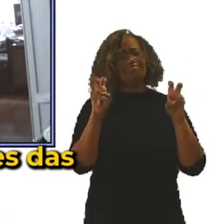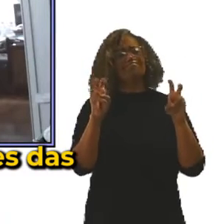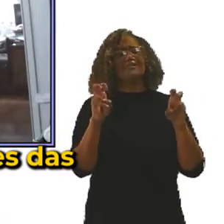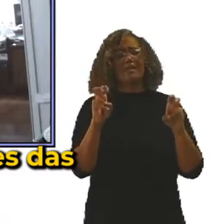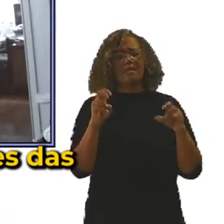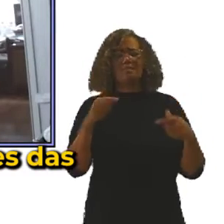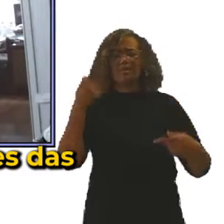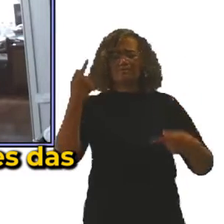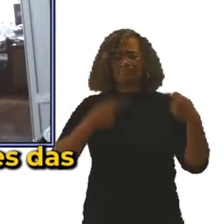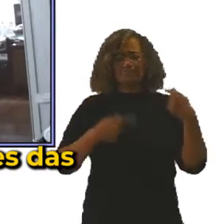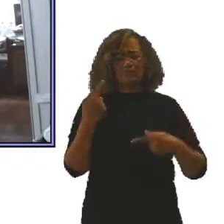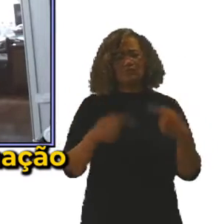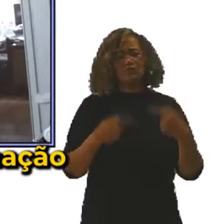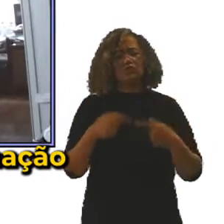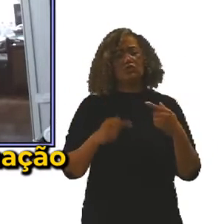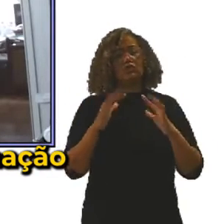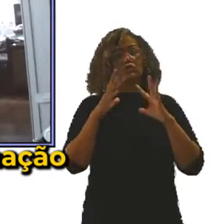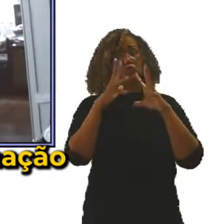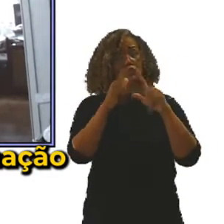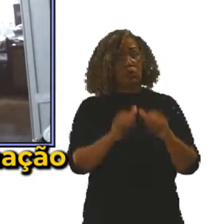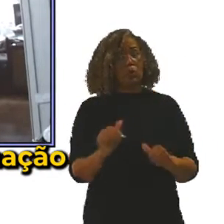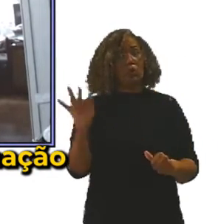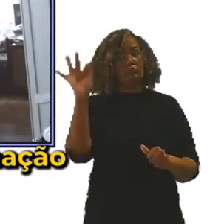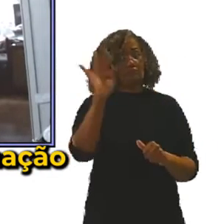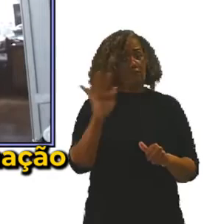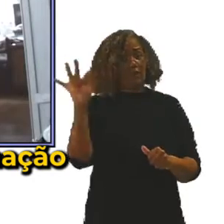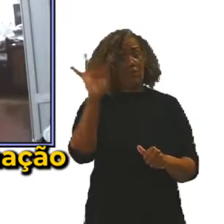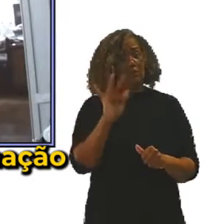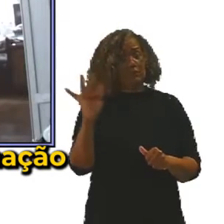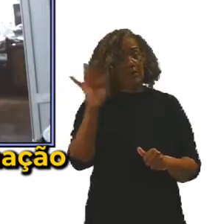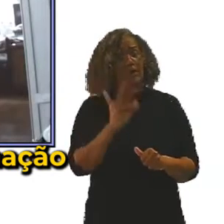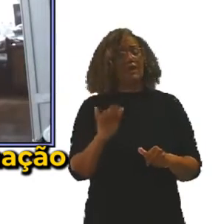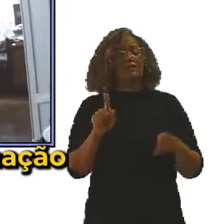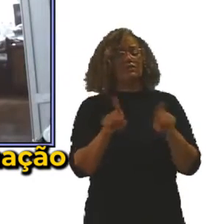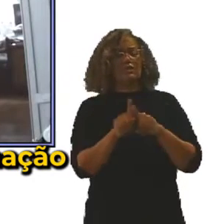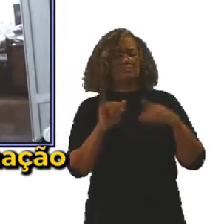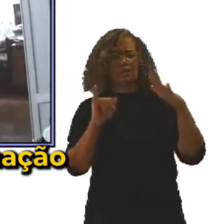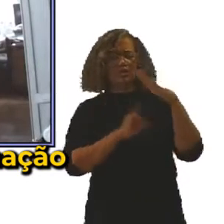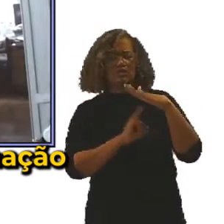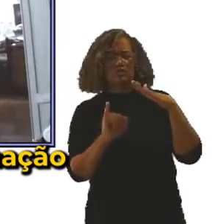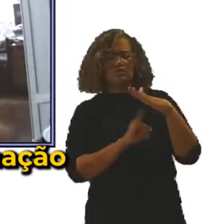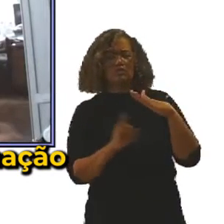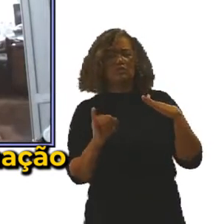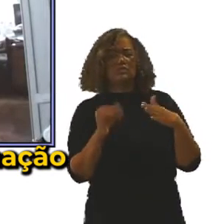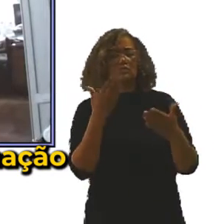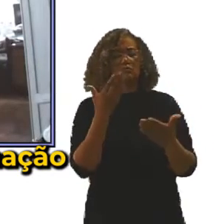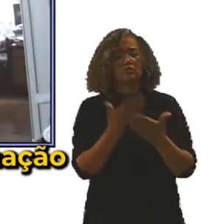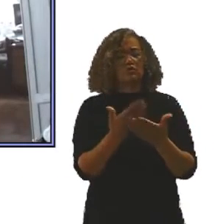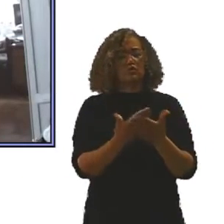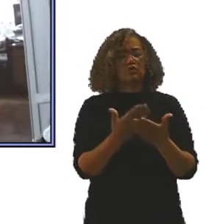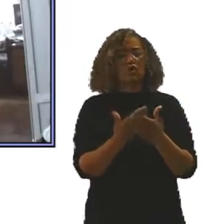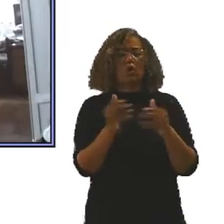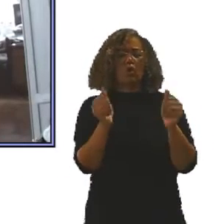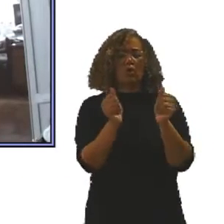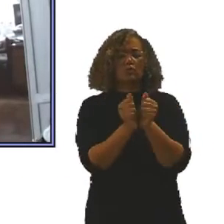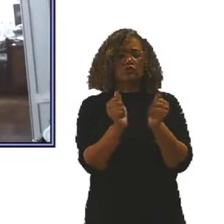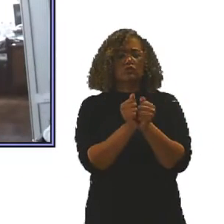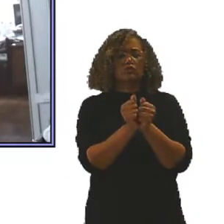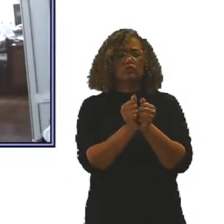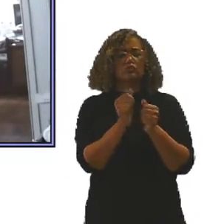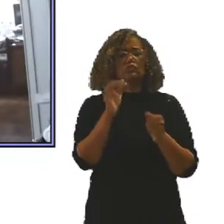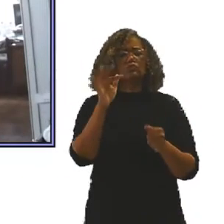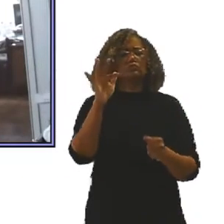de debates das instituições, hoje principalmente da Escola de Formação Judiciária do TJDFT,